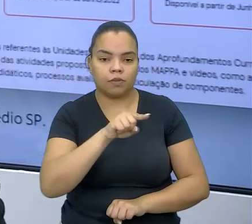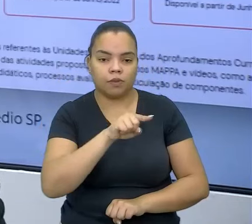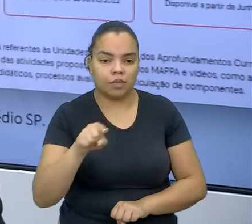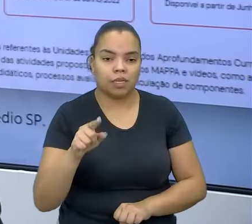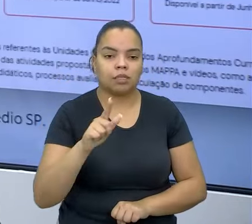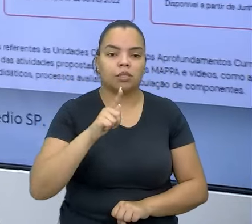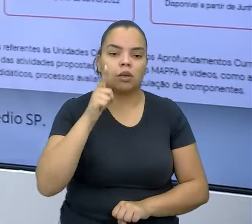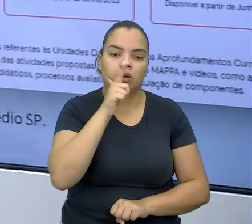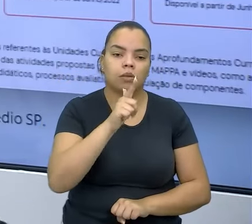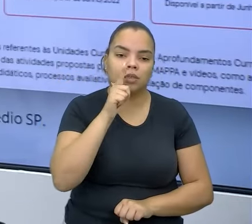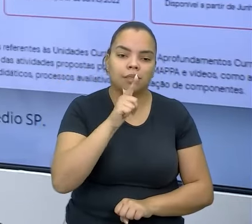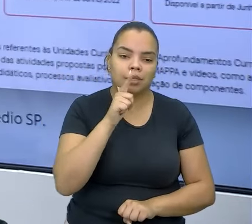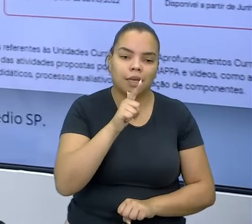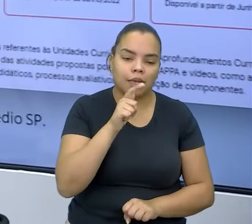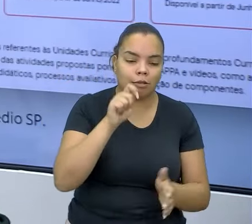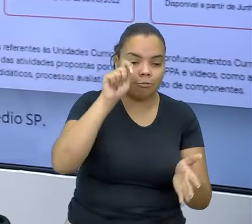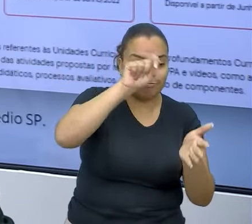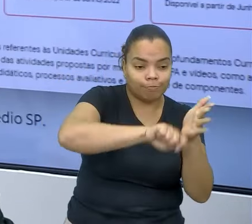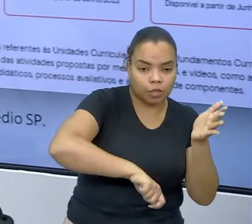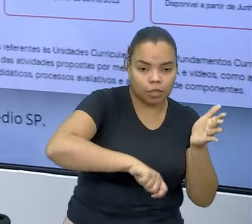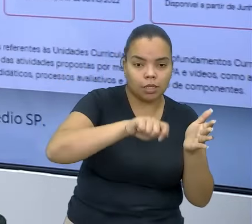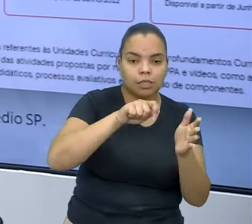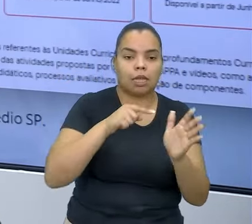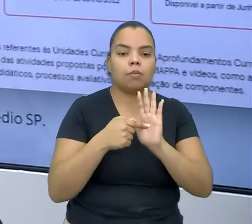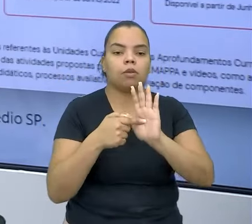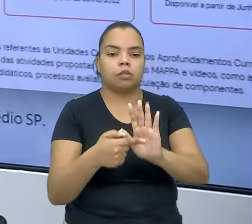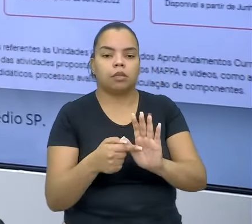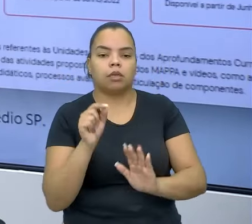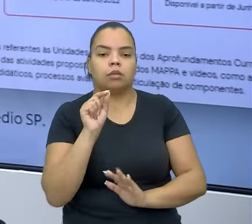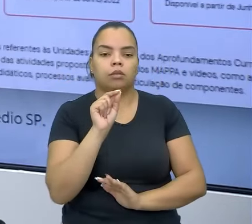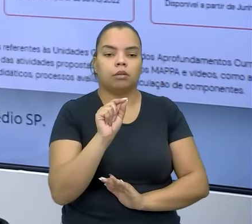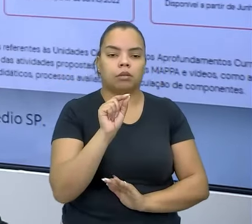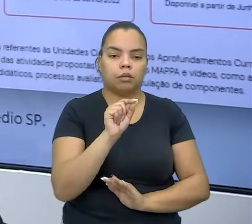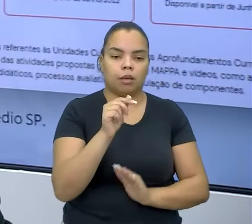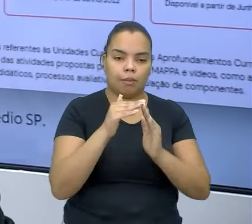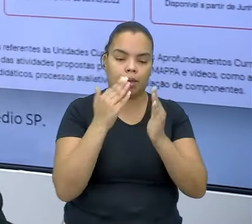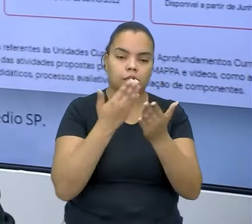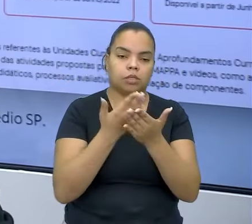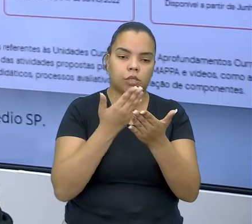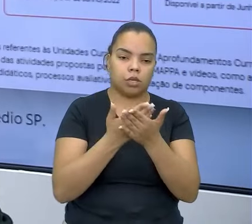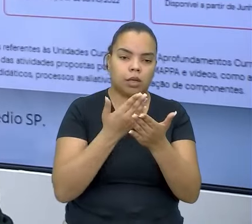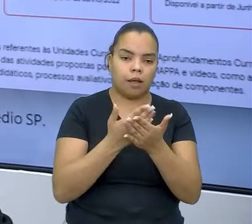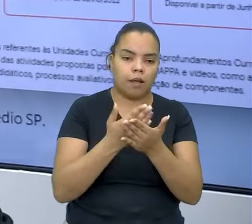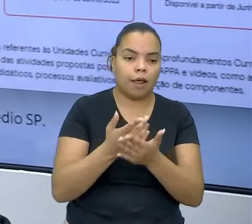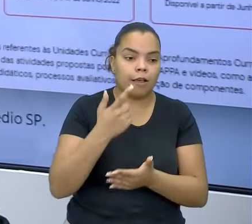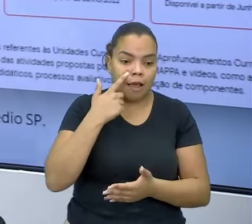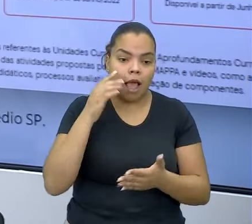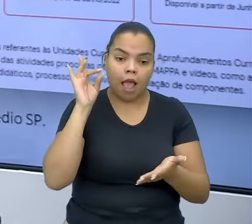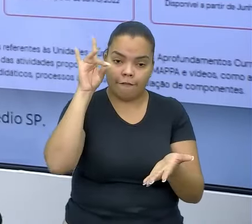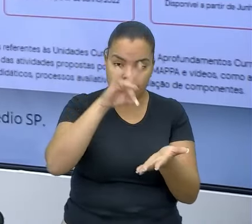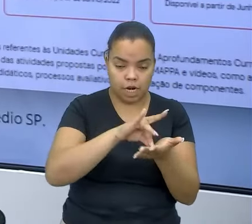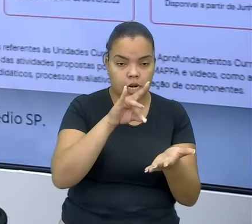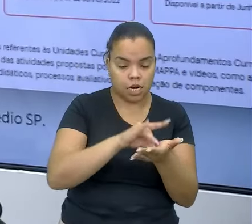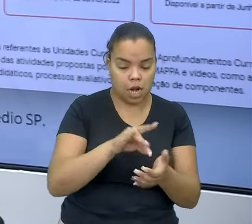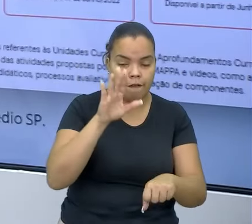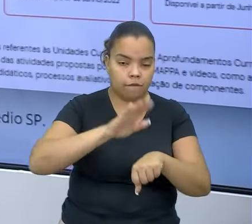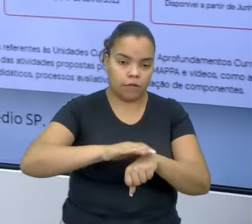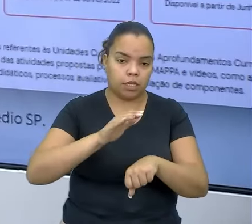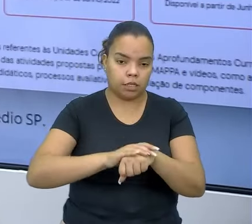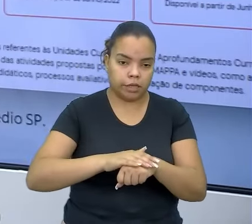conseguem imprimir um atestado, né, mostrando, aí vocês podem mostrar para a escola, enfim, que vocês realmente fizeram